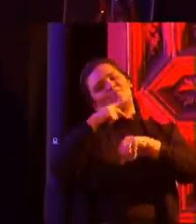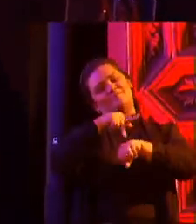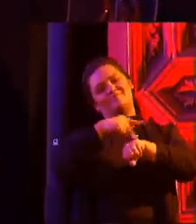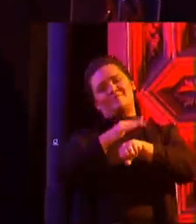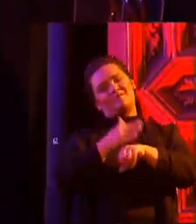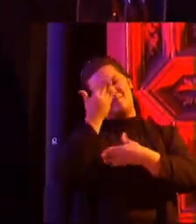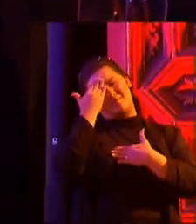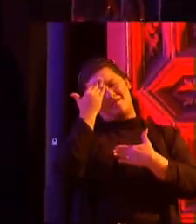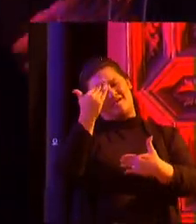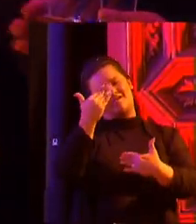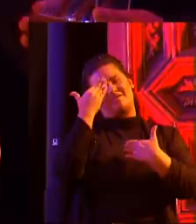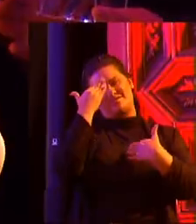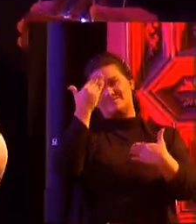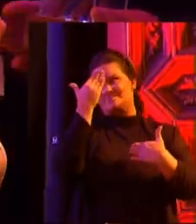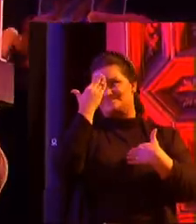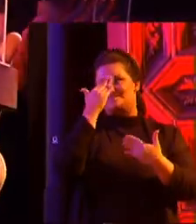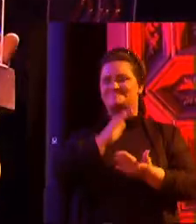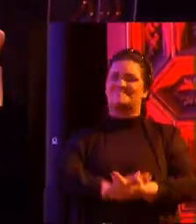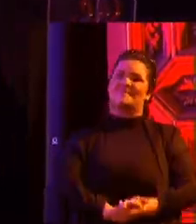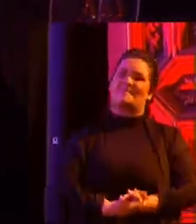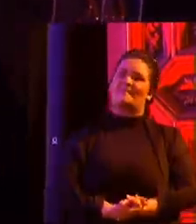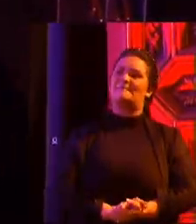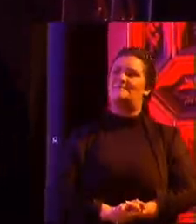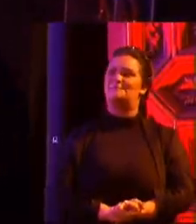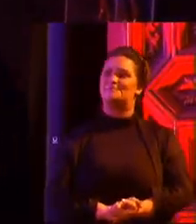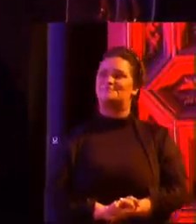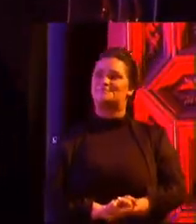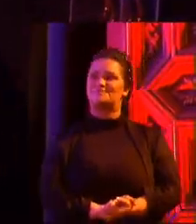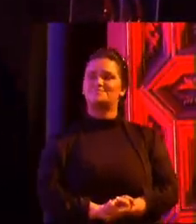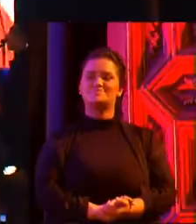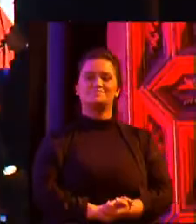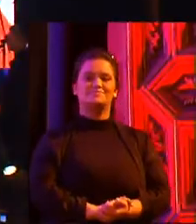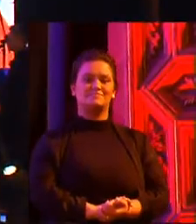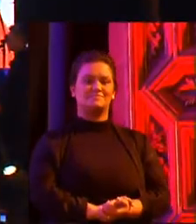Muito obrigada. Coro Carlos Gomes.